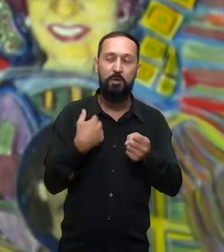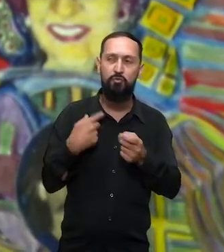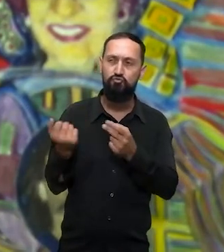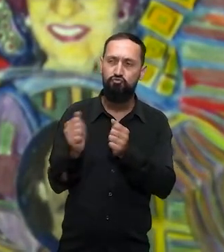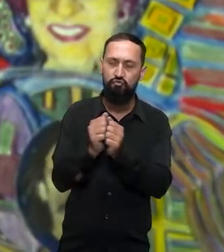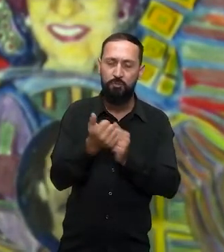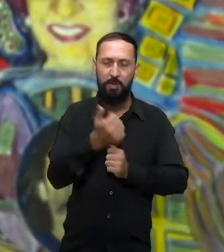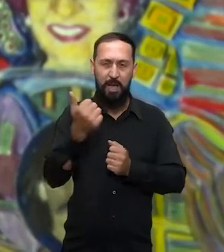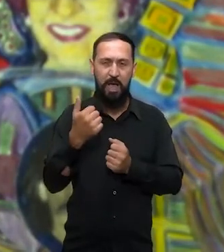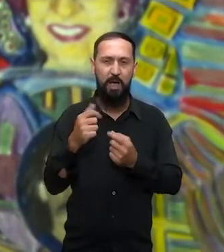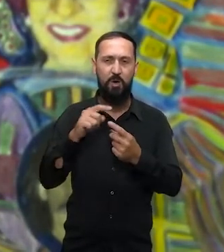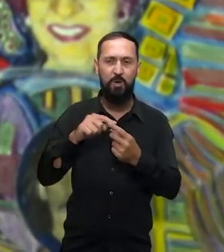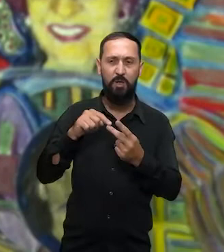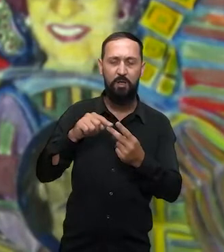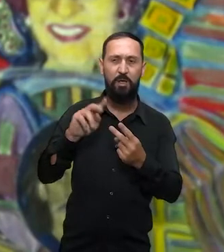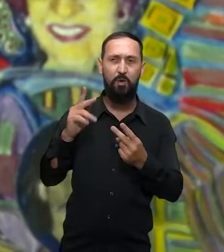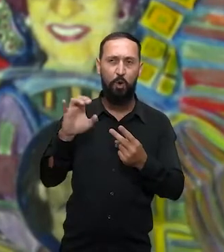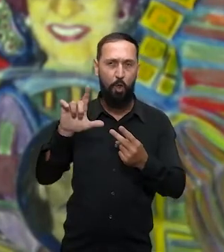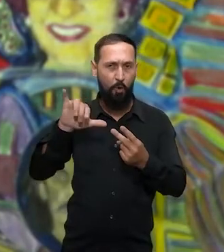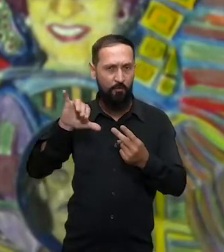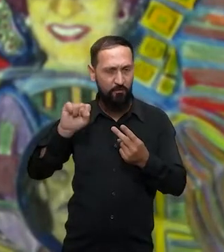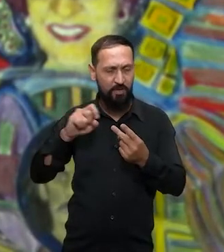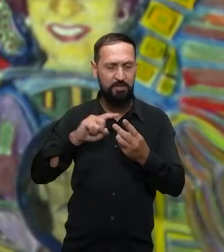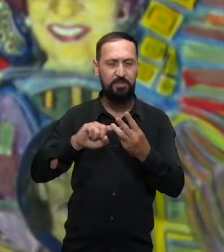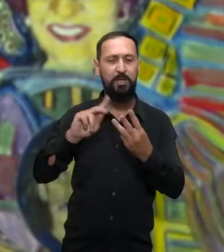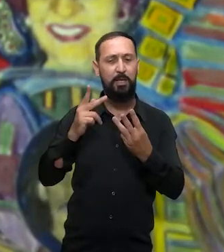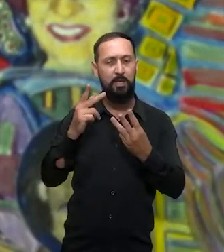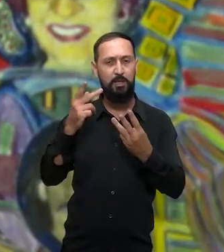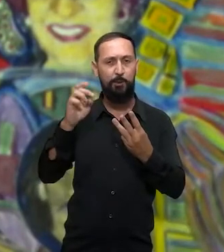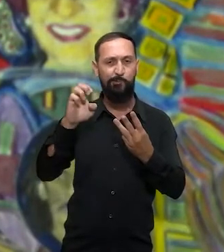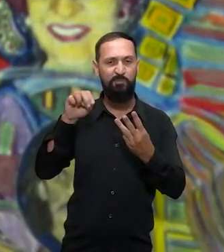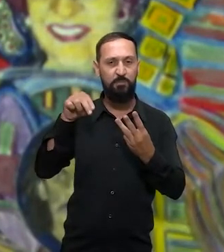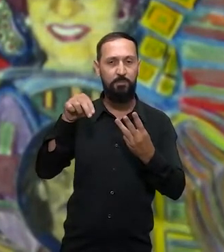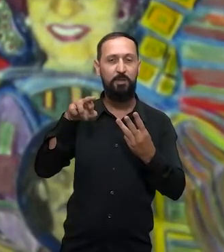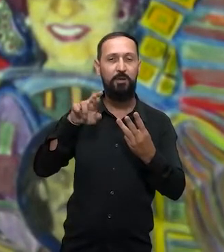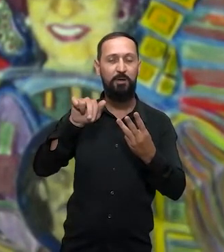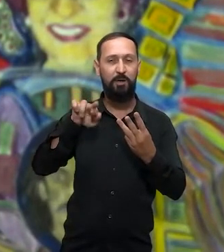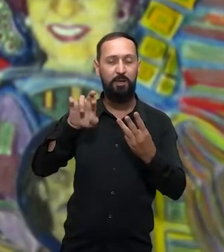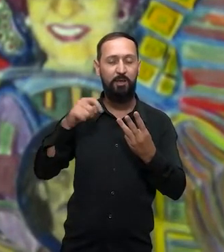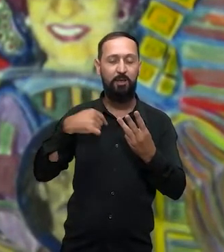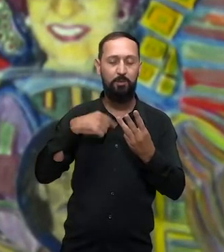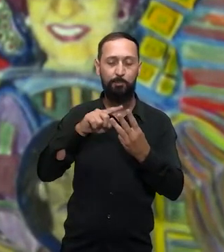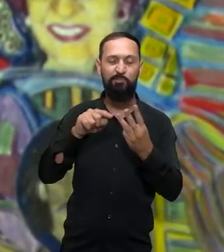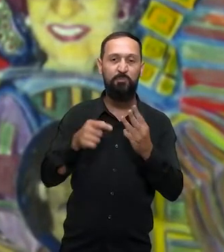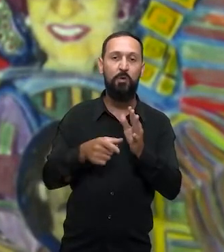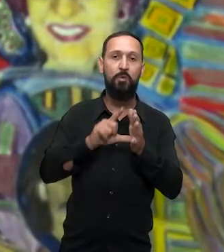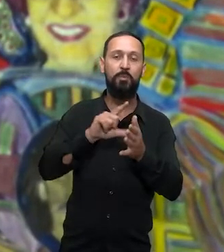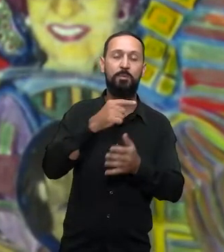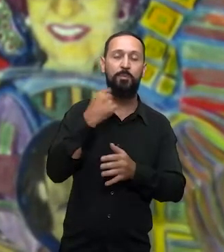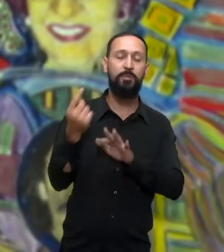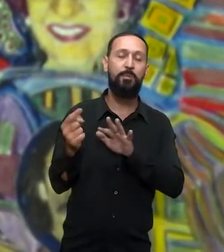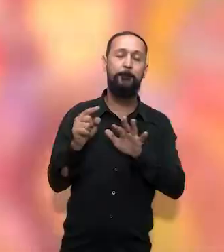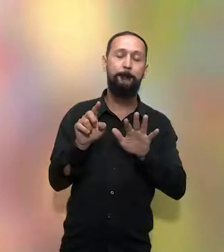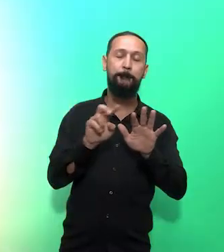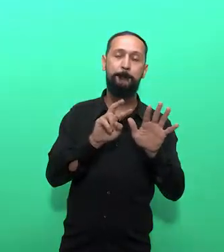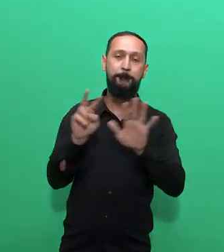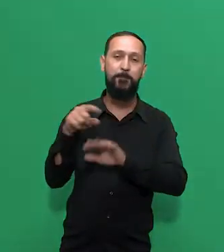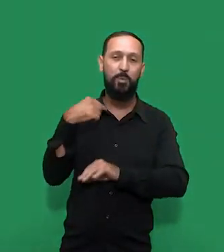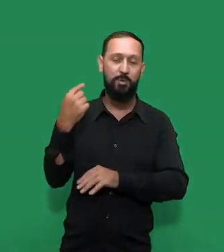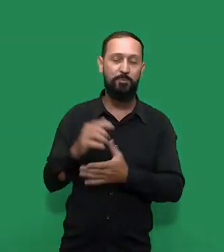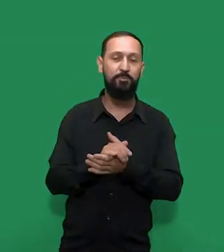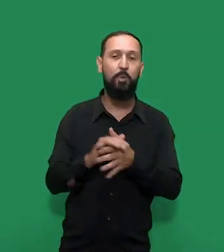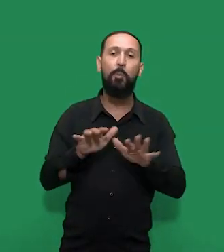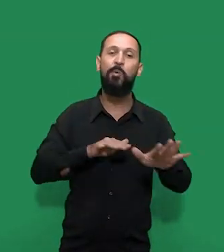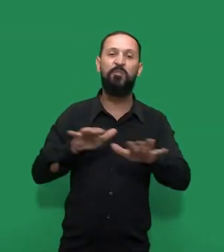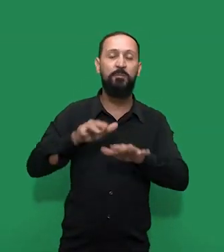carona, eu, o Henrique, o Clóvis, sabe? E incrível, foi uma semana antes dele morrer. O